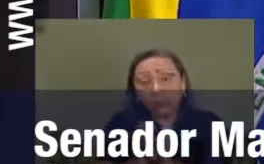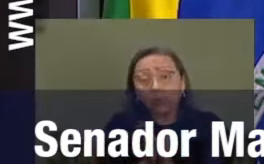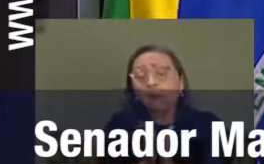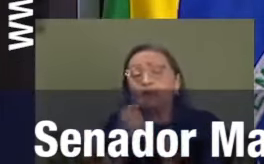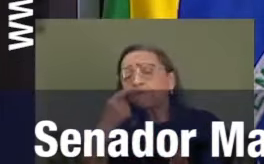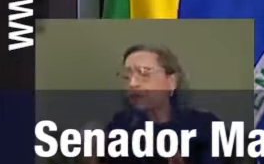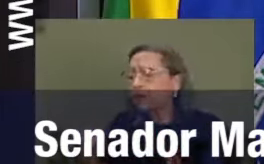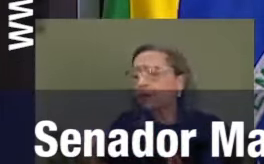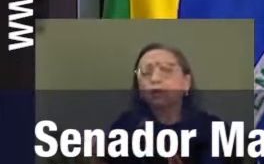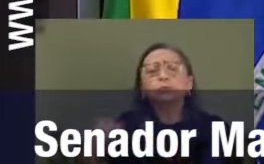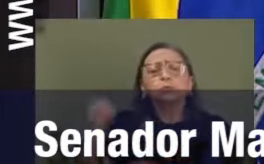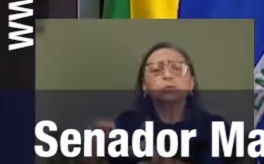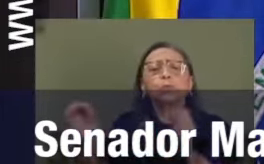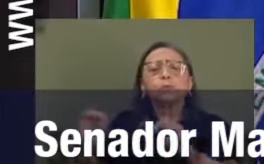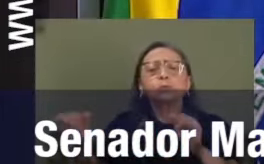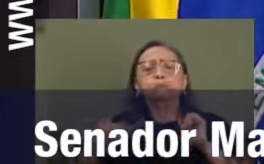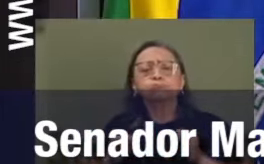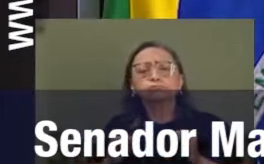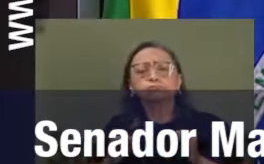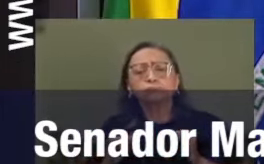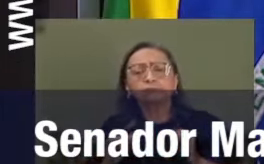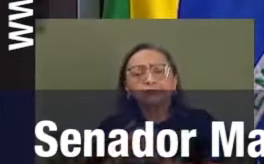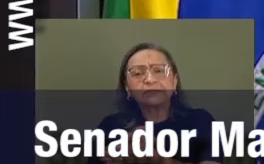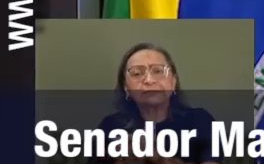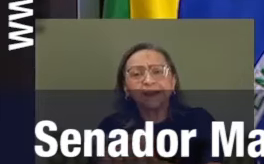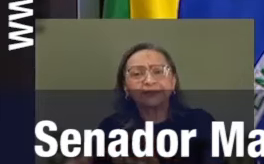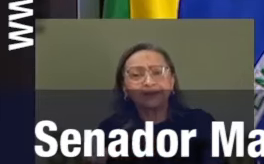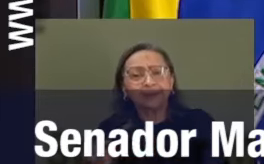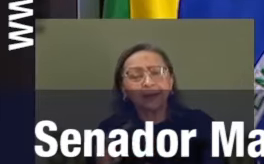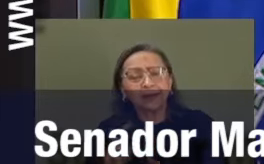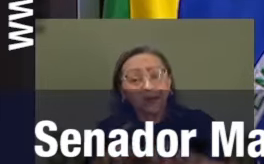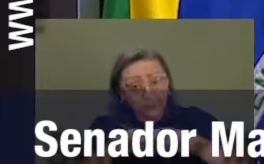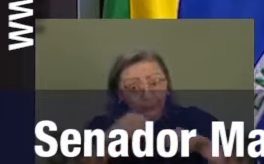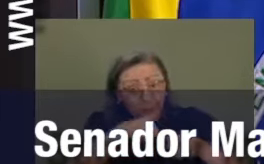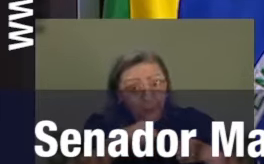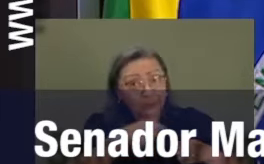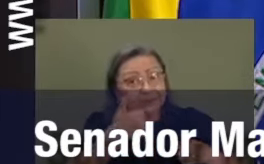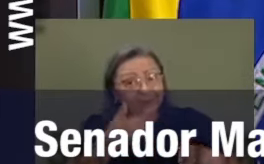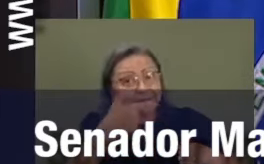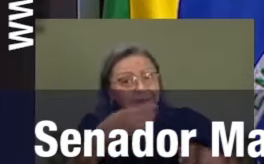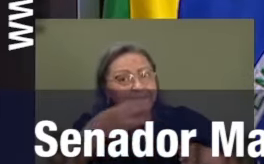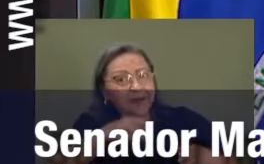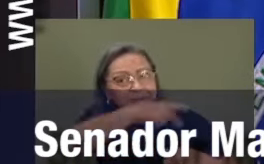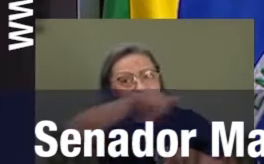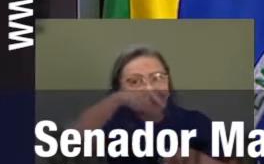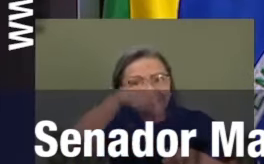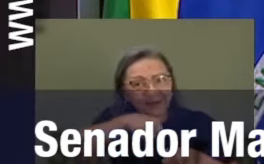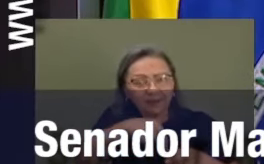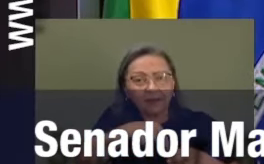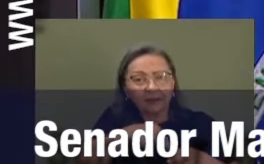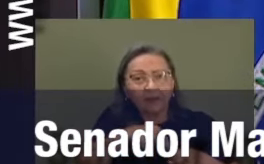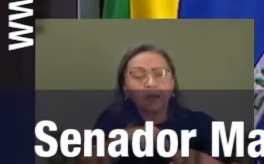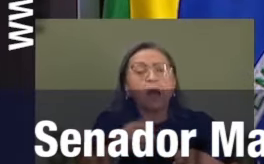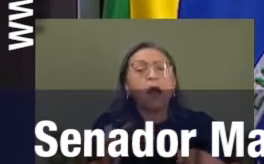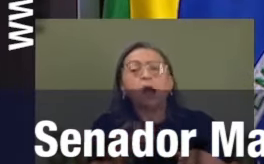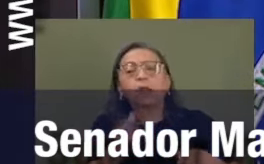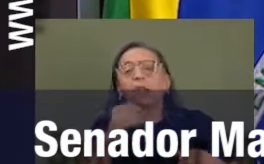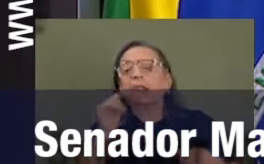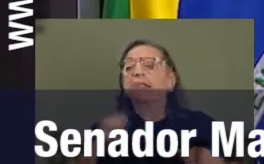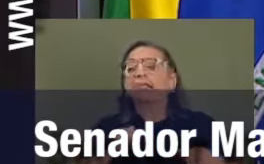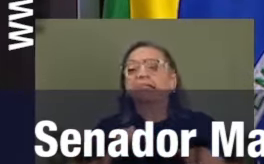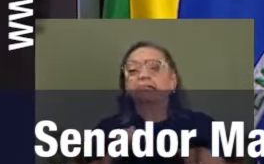nada para impedir o ato de uma violação de direitos humanos e contra a humanidade. Só que